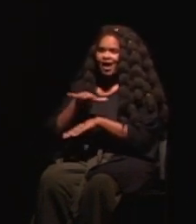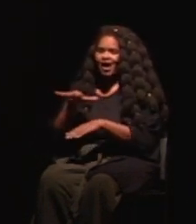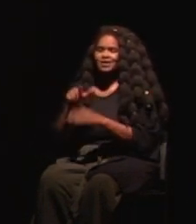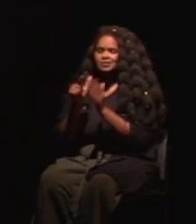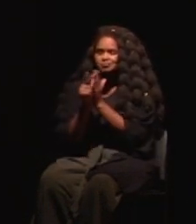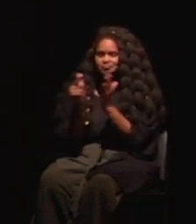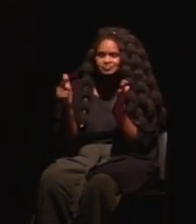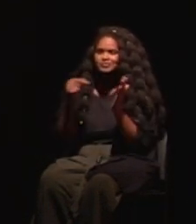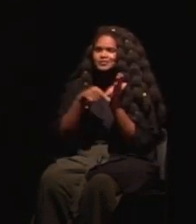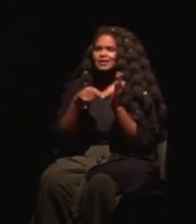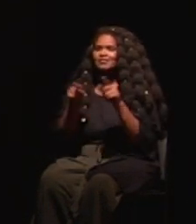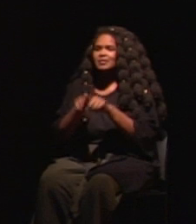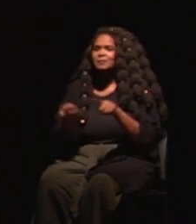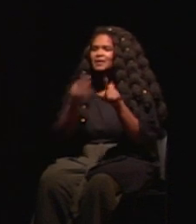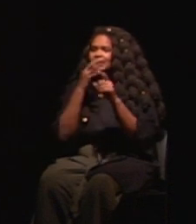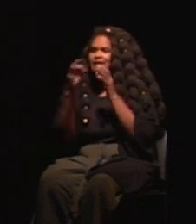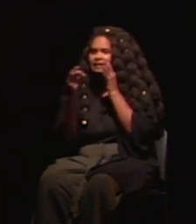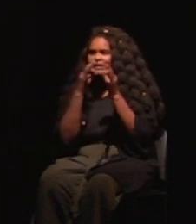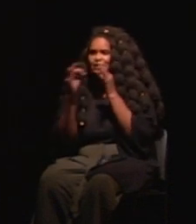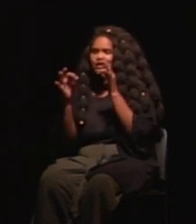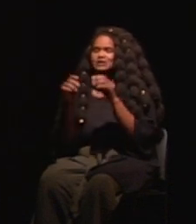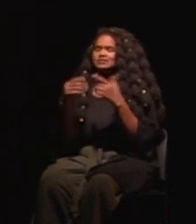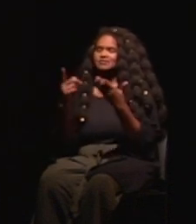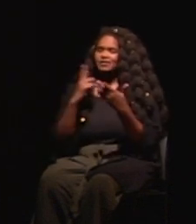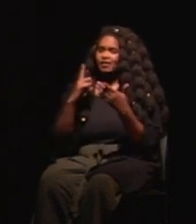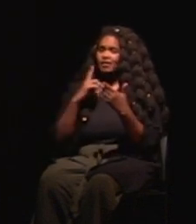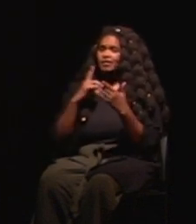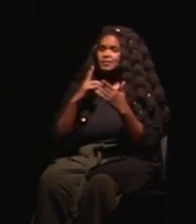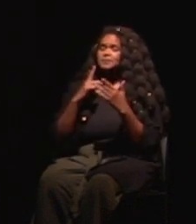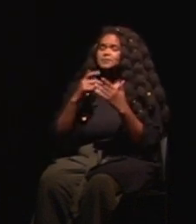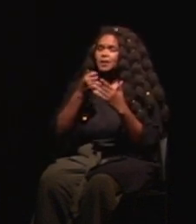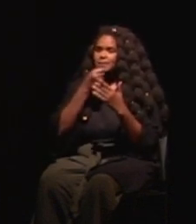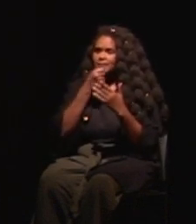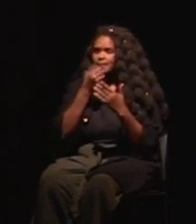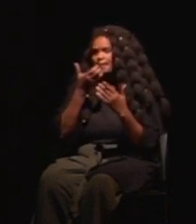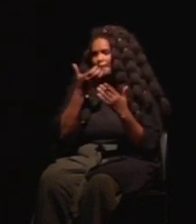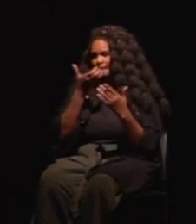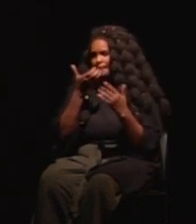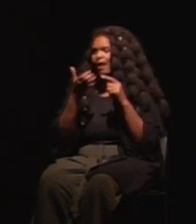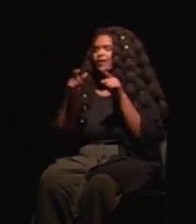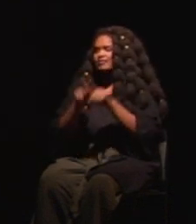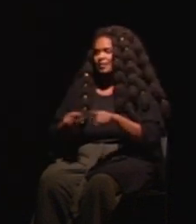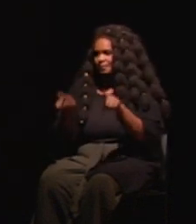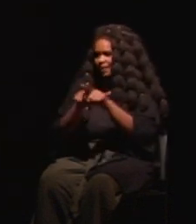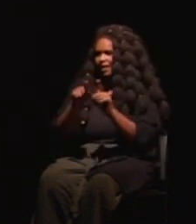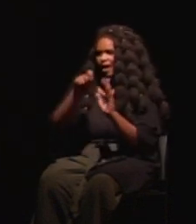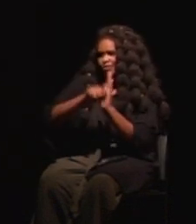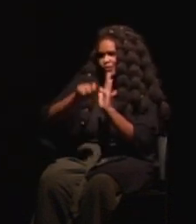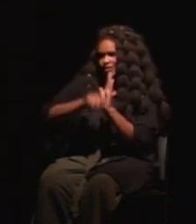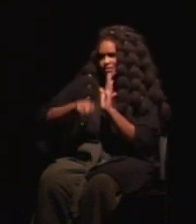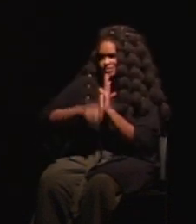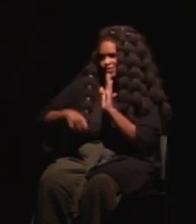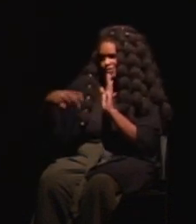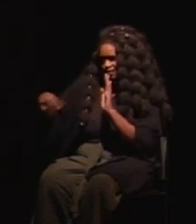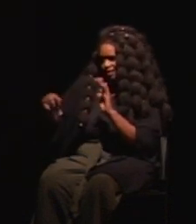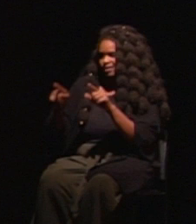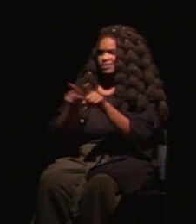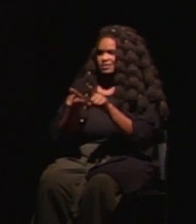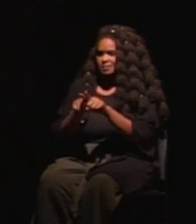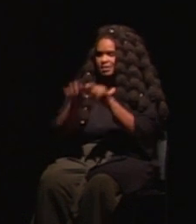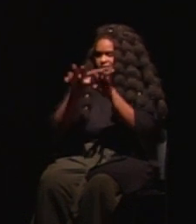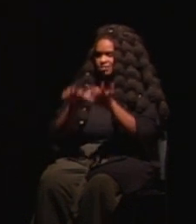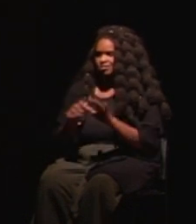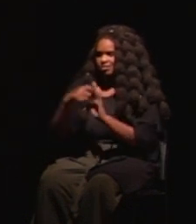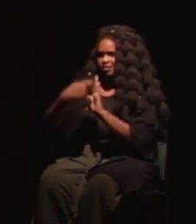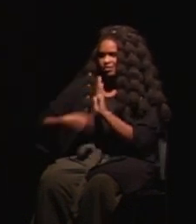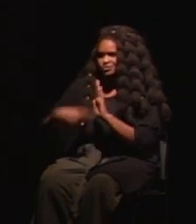de imagens, tem um trecho de uma entrevista em áudio que ela fez com a Maureen, depois tem as anotações dela dessa entrevista, o datiloscrito que